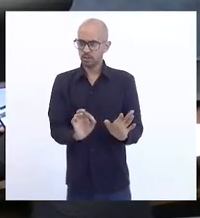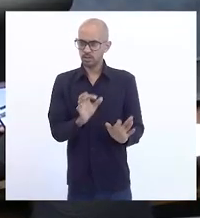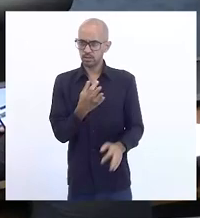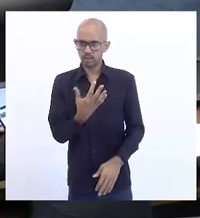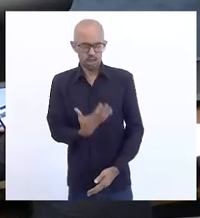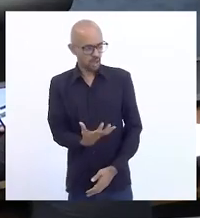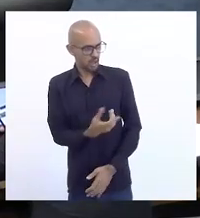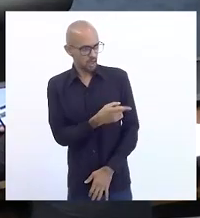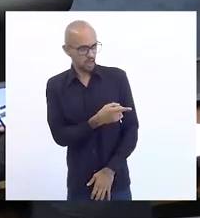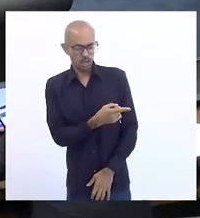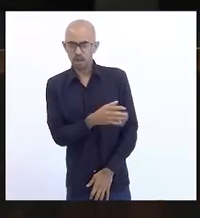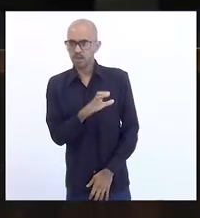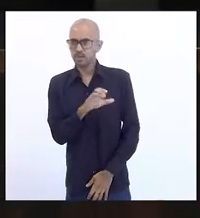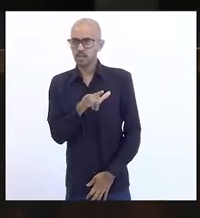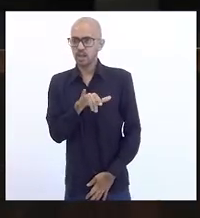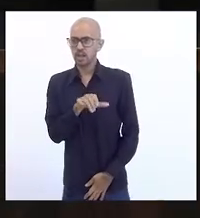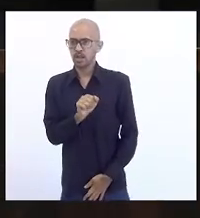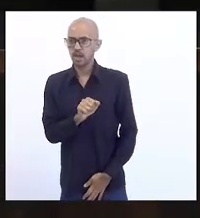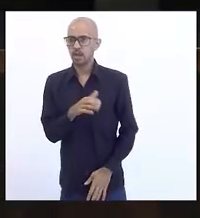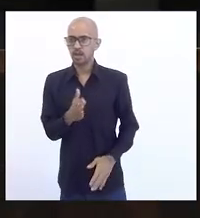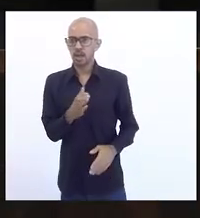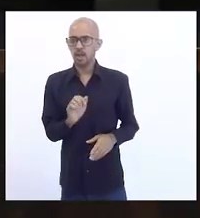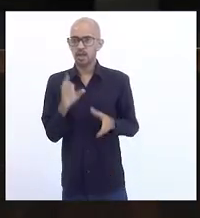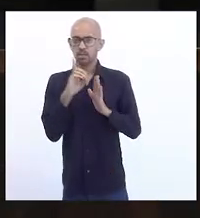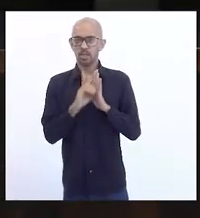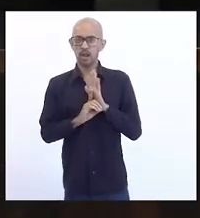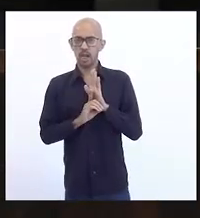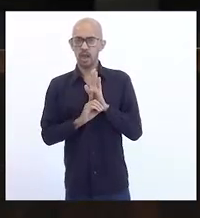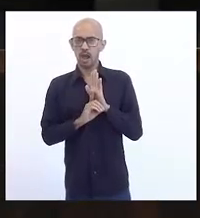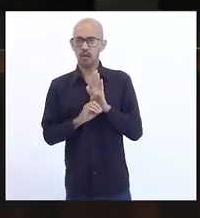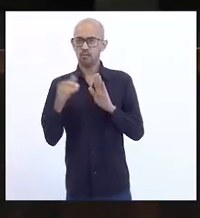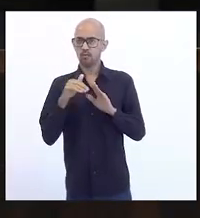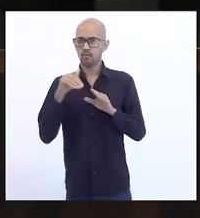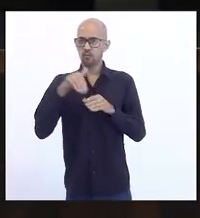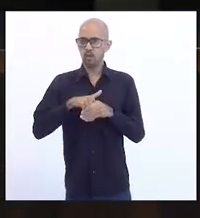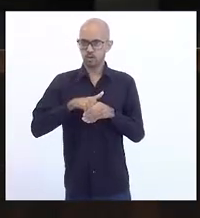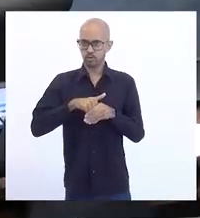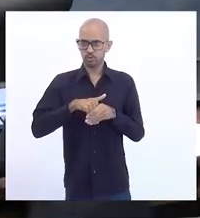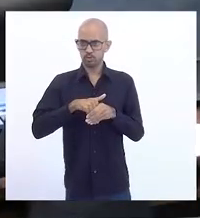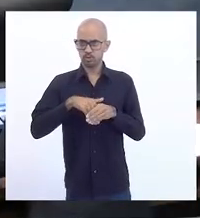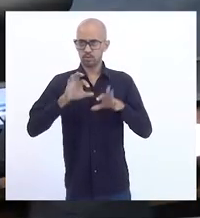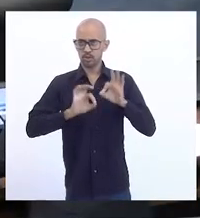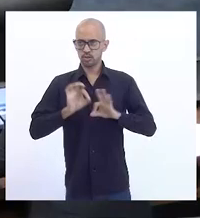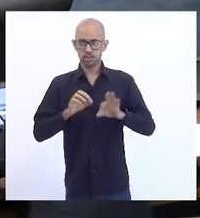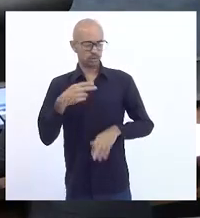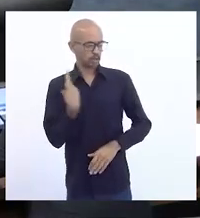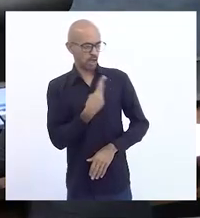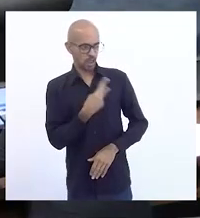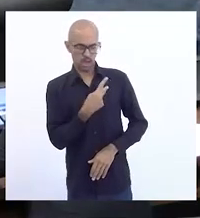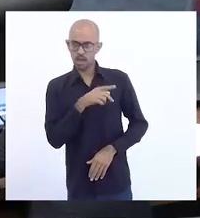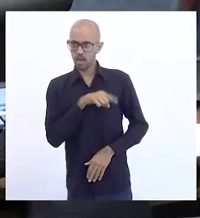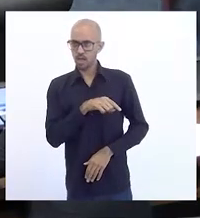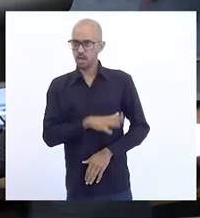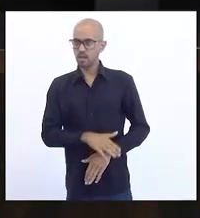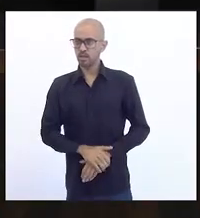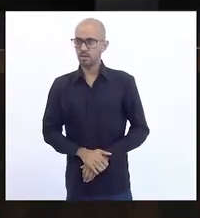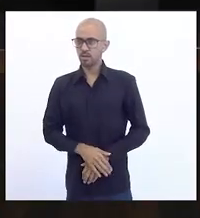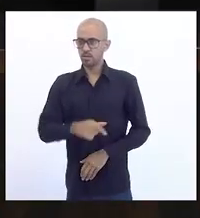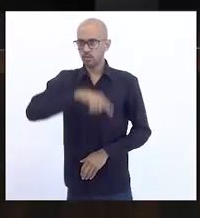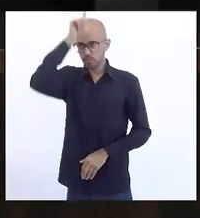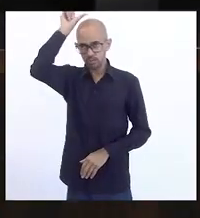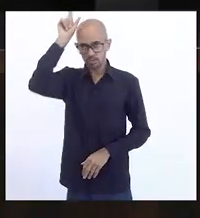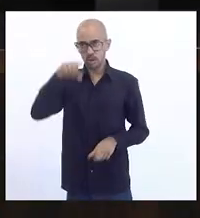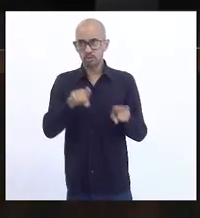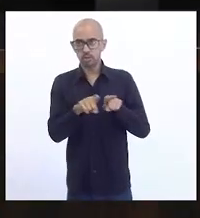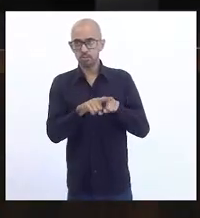A deputada Célia queria declarar voto no projeto dela. E Luiz Paulo também,